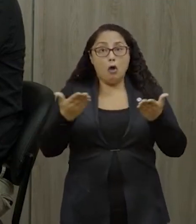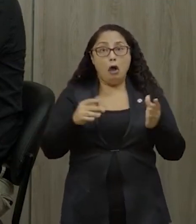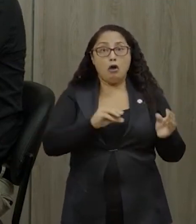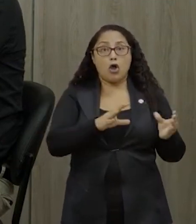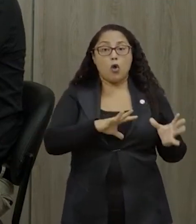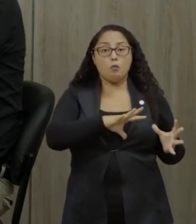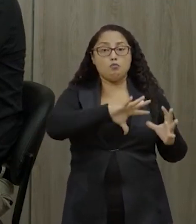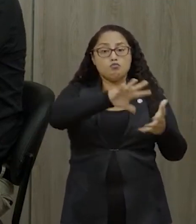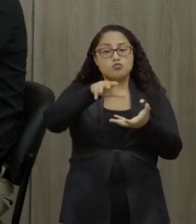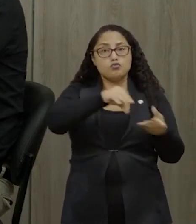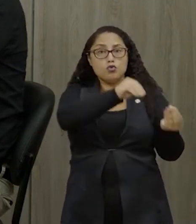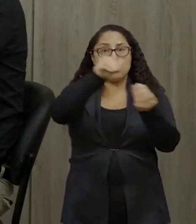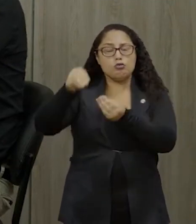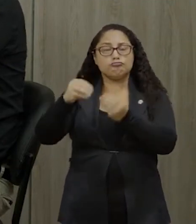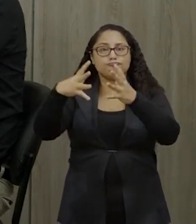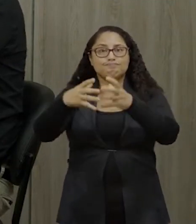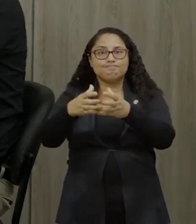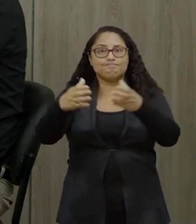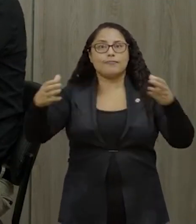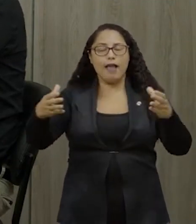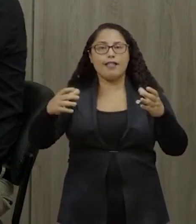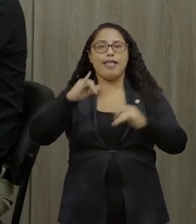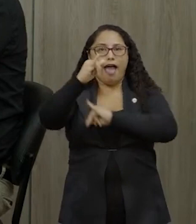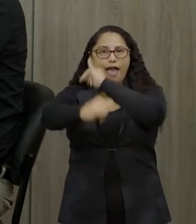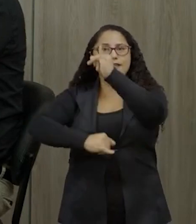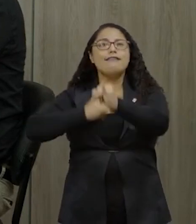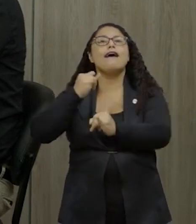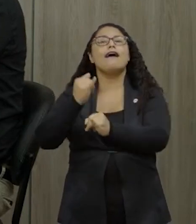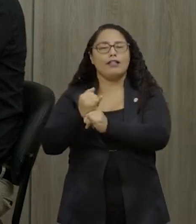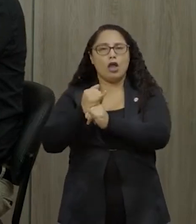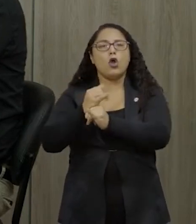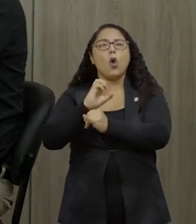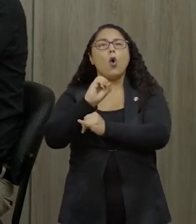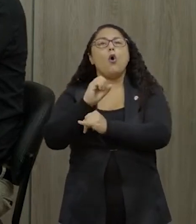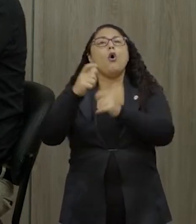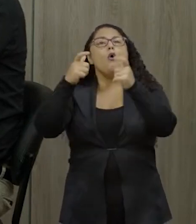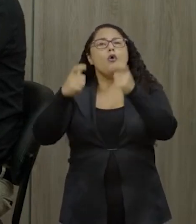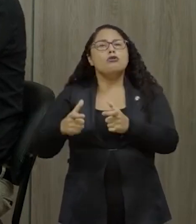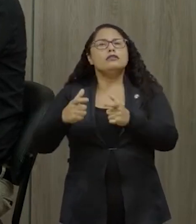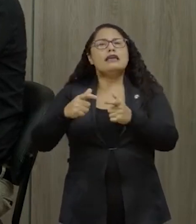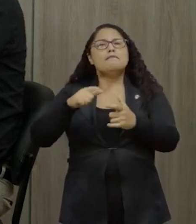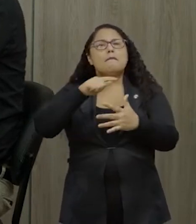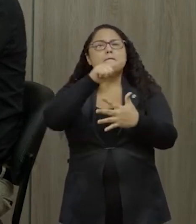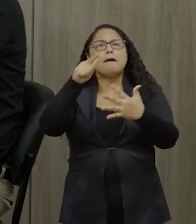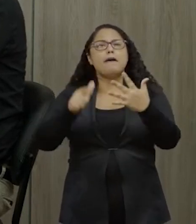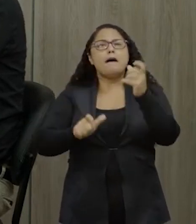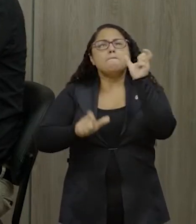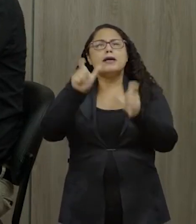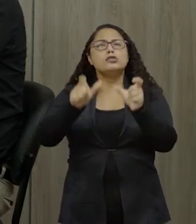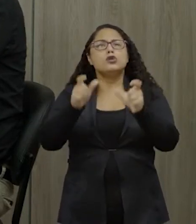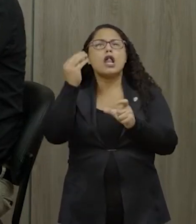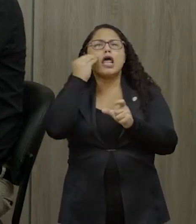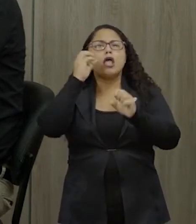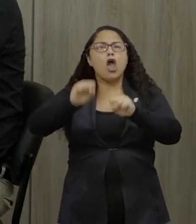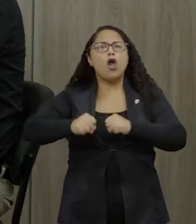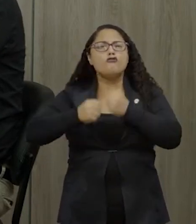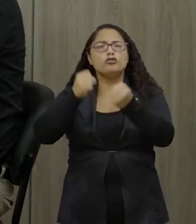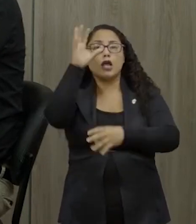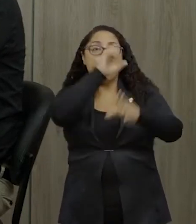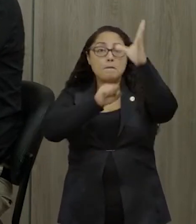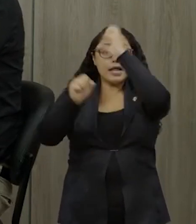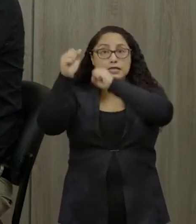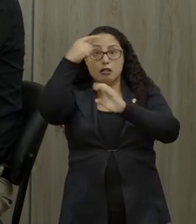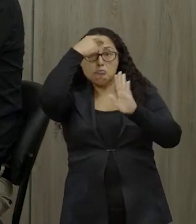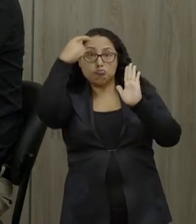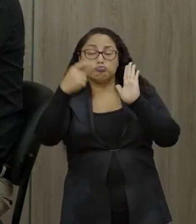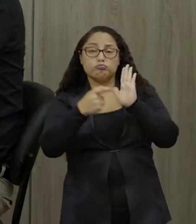para um universo colossal, como é o da internet, ou onde tem muitas pessoas testando e reforçando o aprendizado